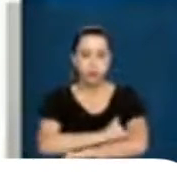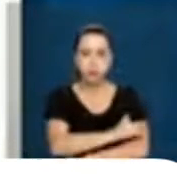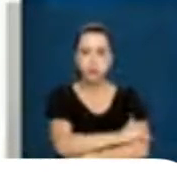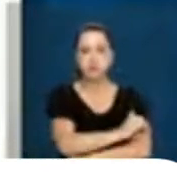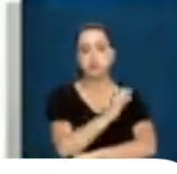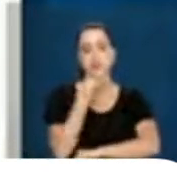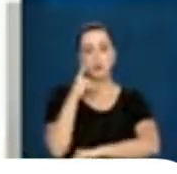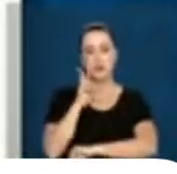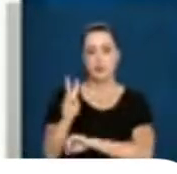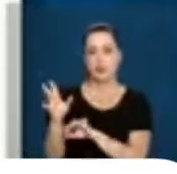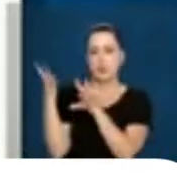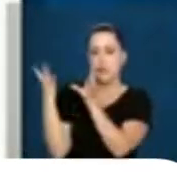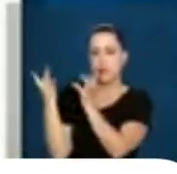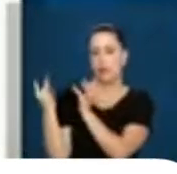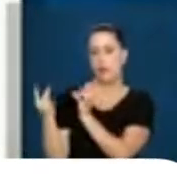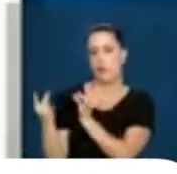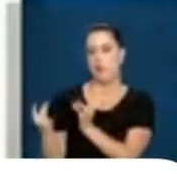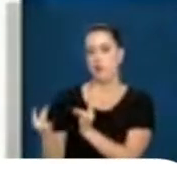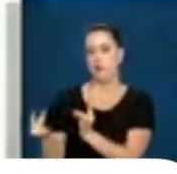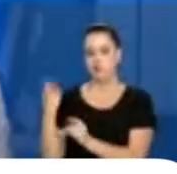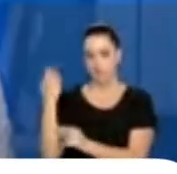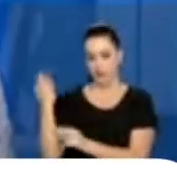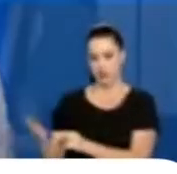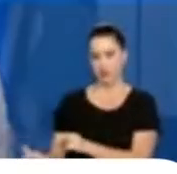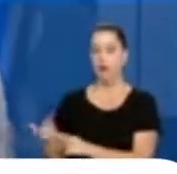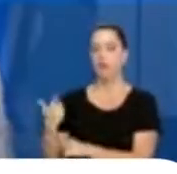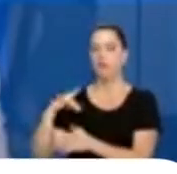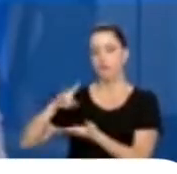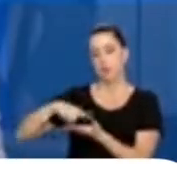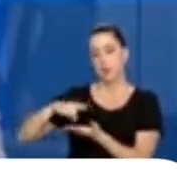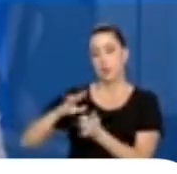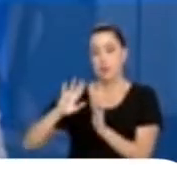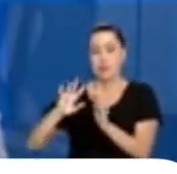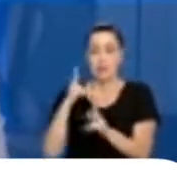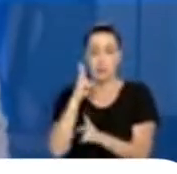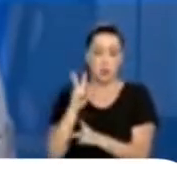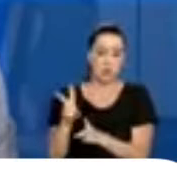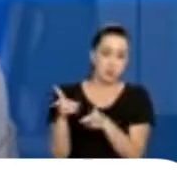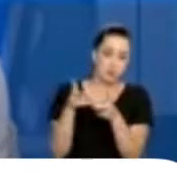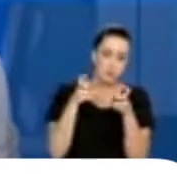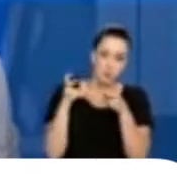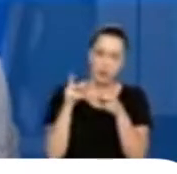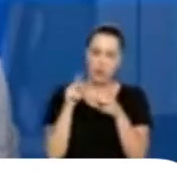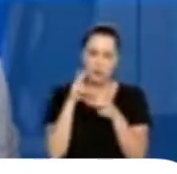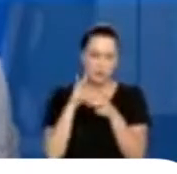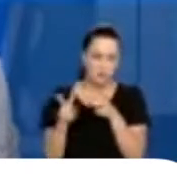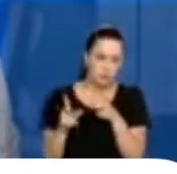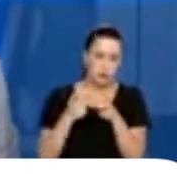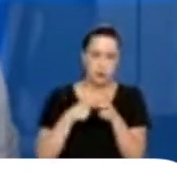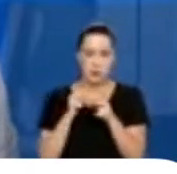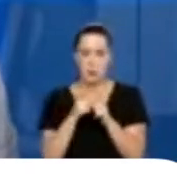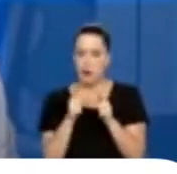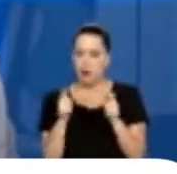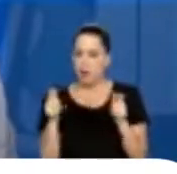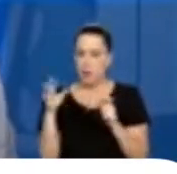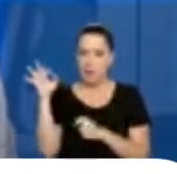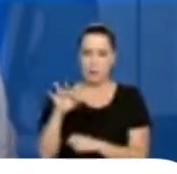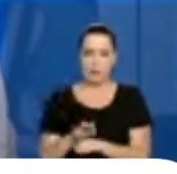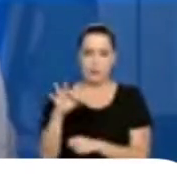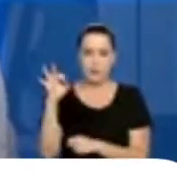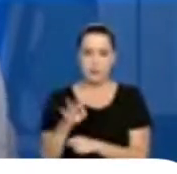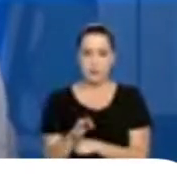boletim, está detalhado, interpretado, mas a gente pode observar que a maior proporção